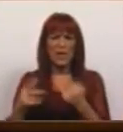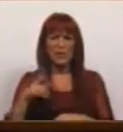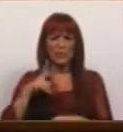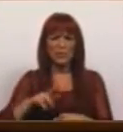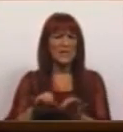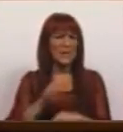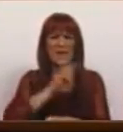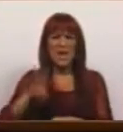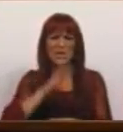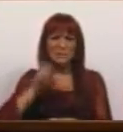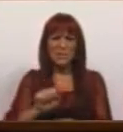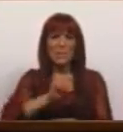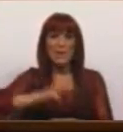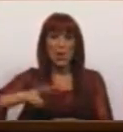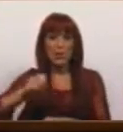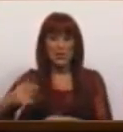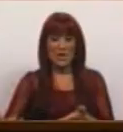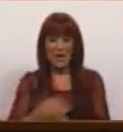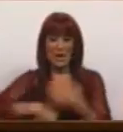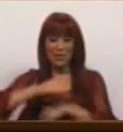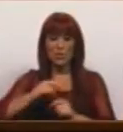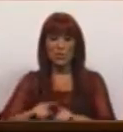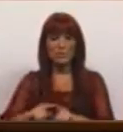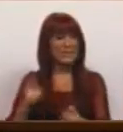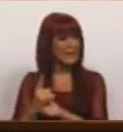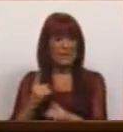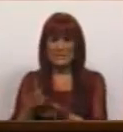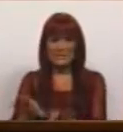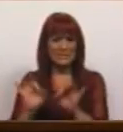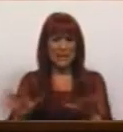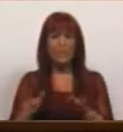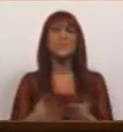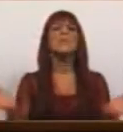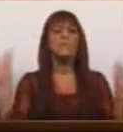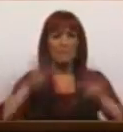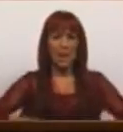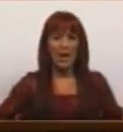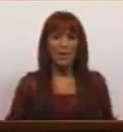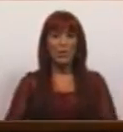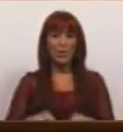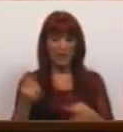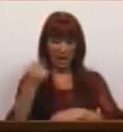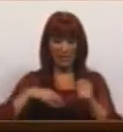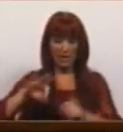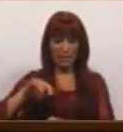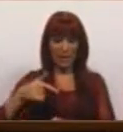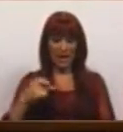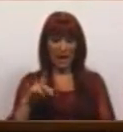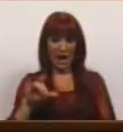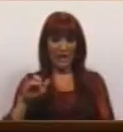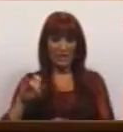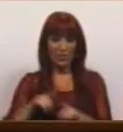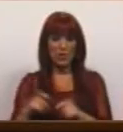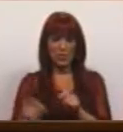tal como milhares de milhões de euros de dividendos que seguem o mesmo destino. Mas mais, com a venda da PT Altice, um